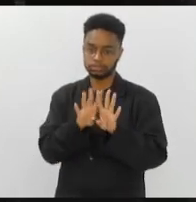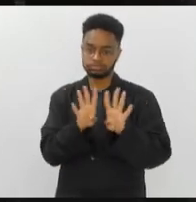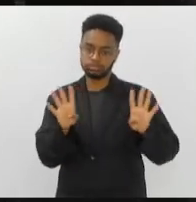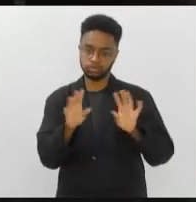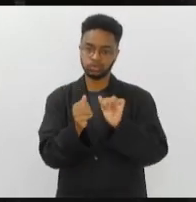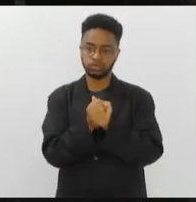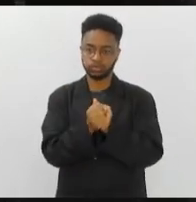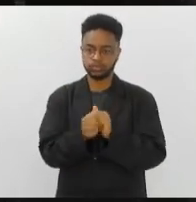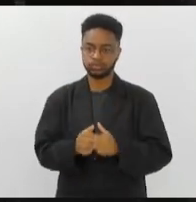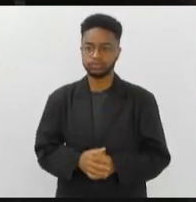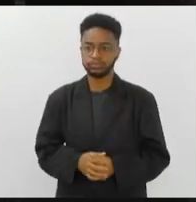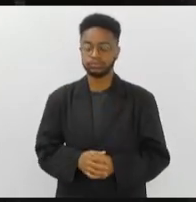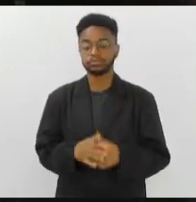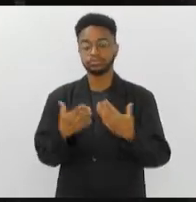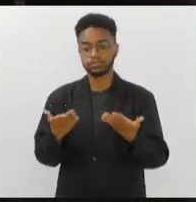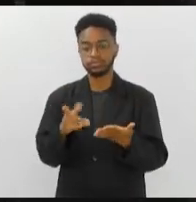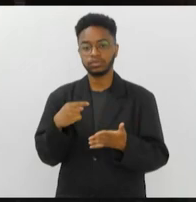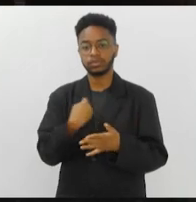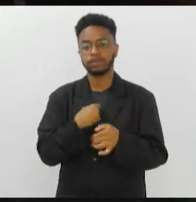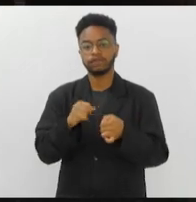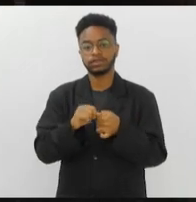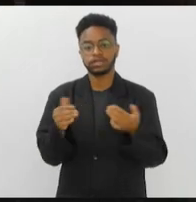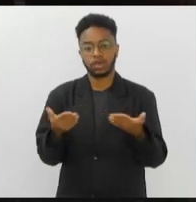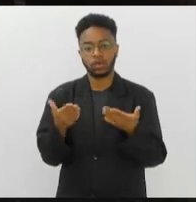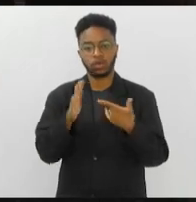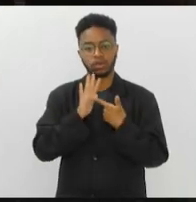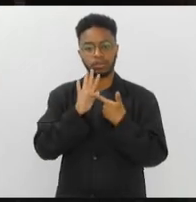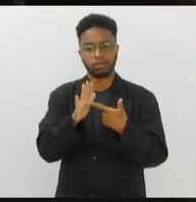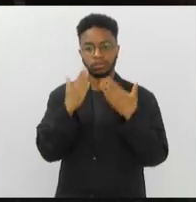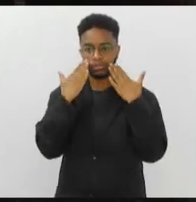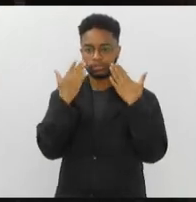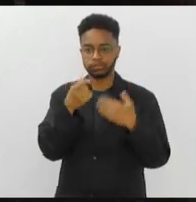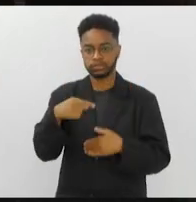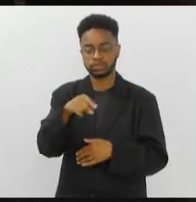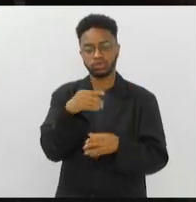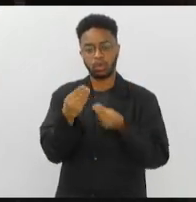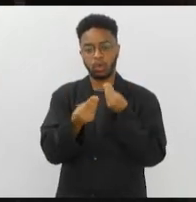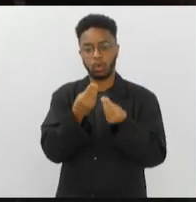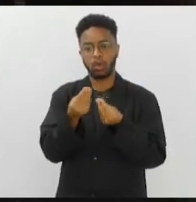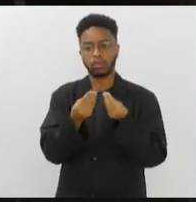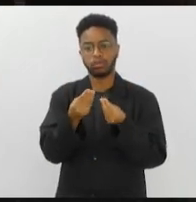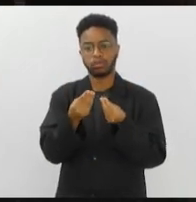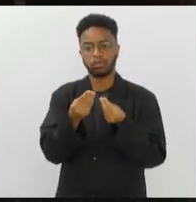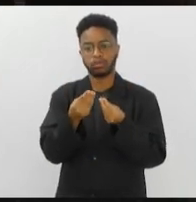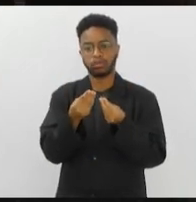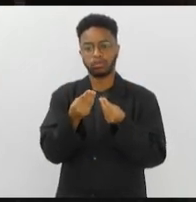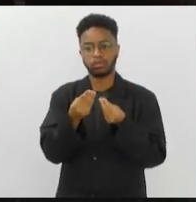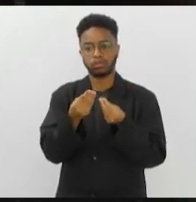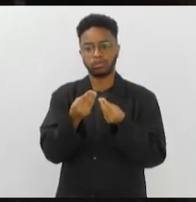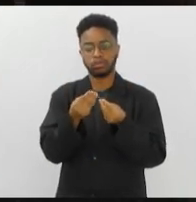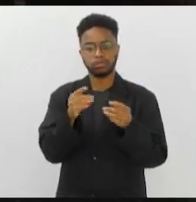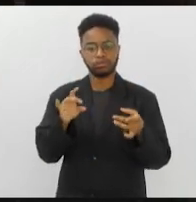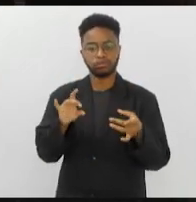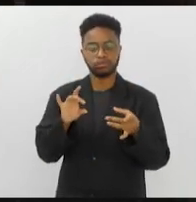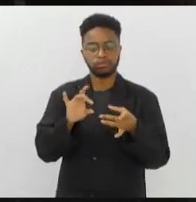coreografados. E aí a gente vai fazer uma palhinha aqui, baseada em Bertolt Brecht,